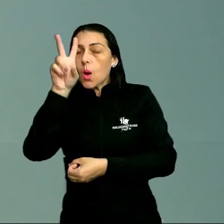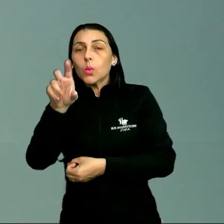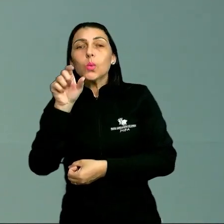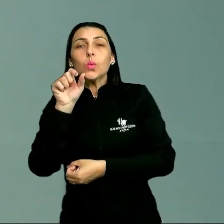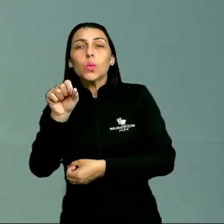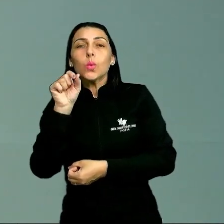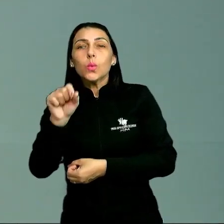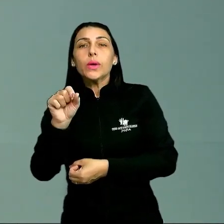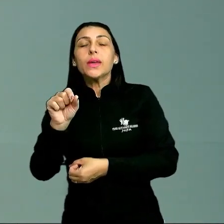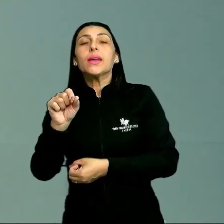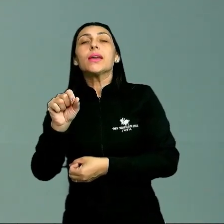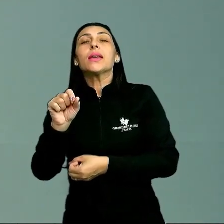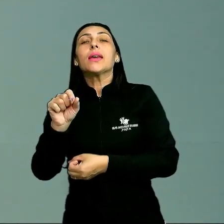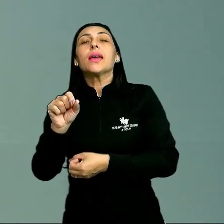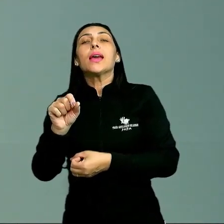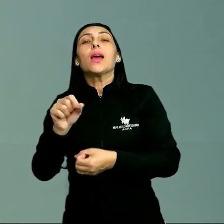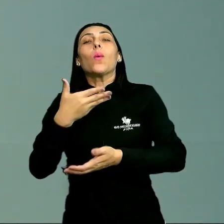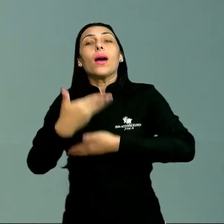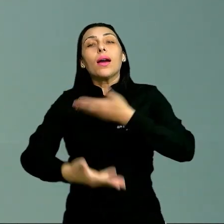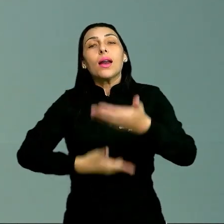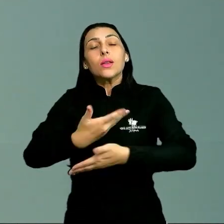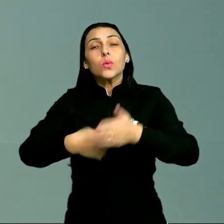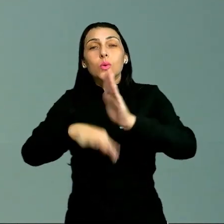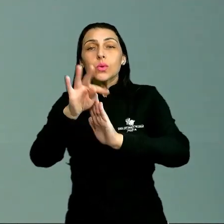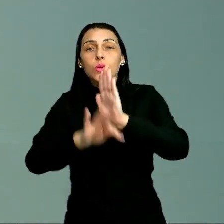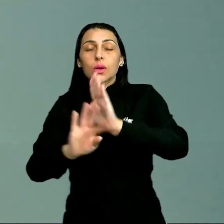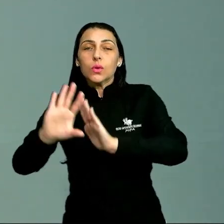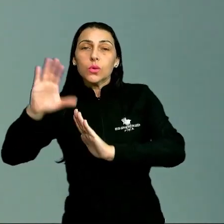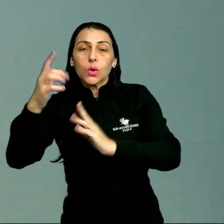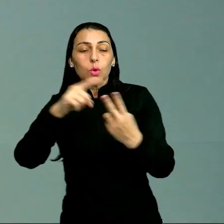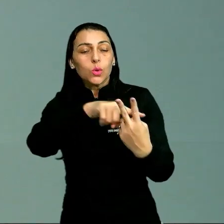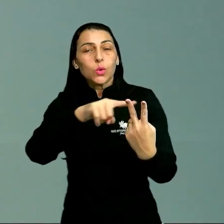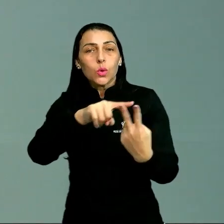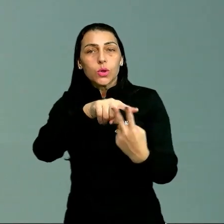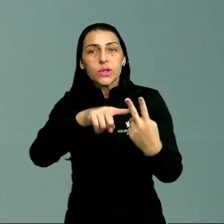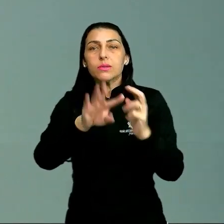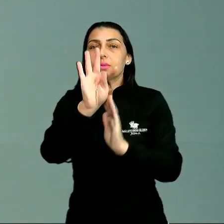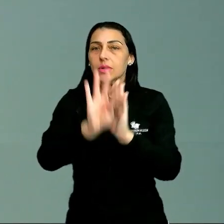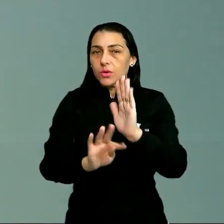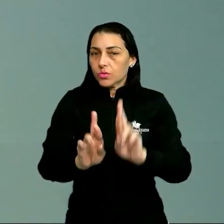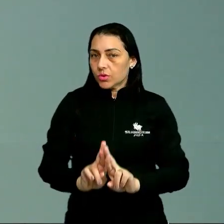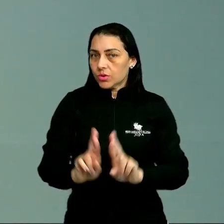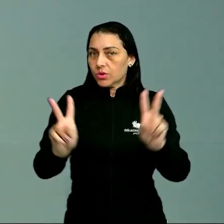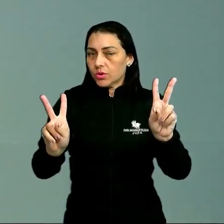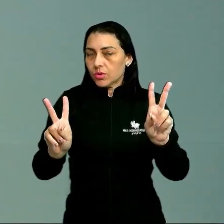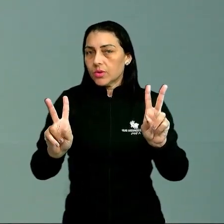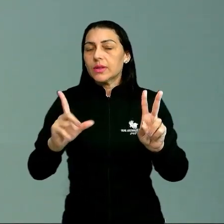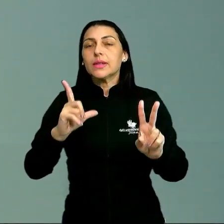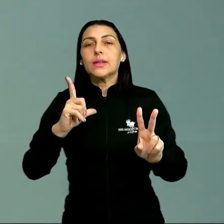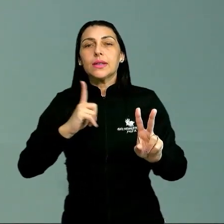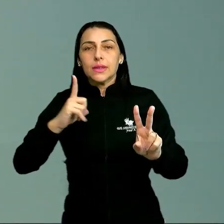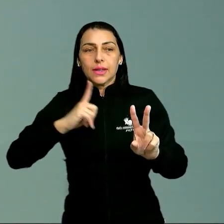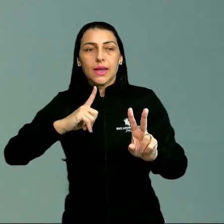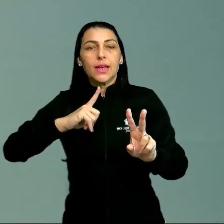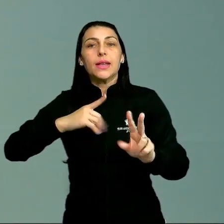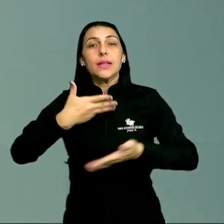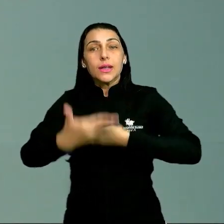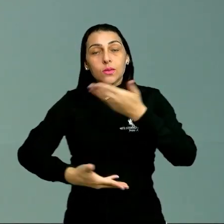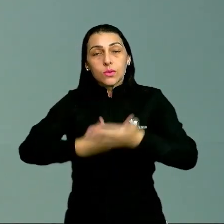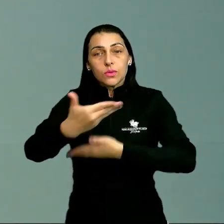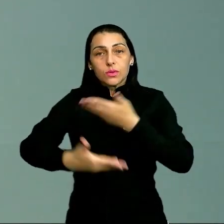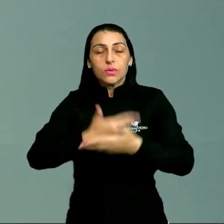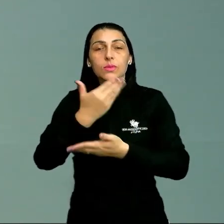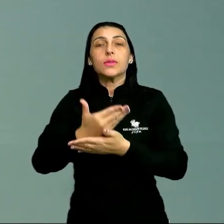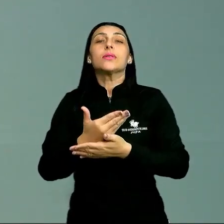que é intertextualidade, é uma relação que acontece entre textos, tá? Então, aqui eu tenho essa intertextualidade entre